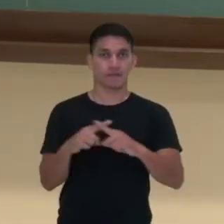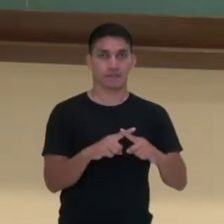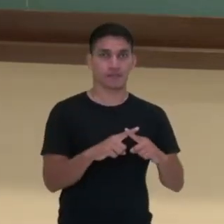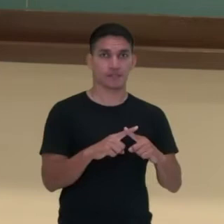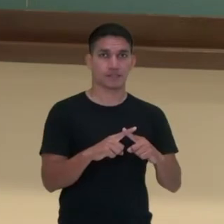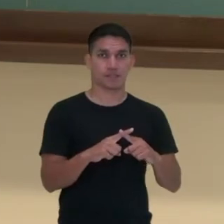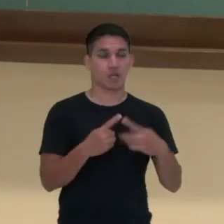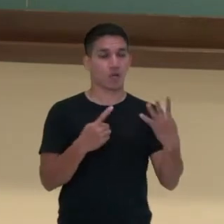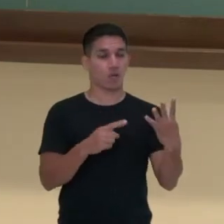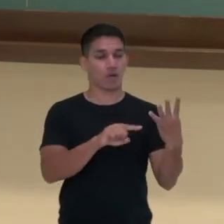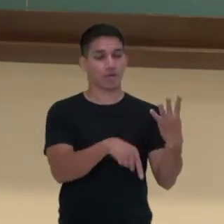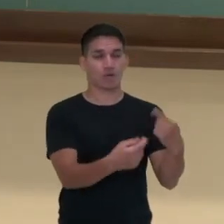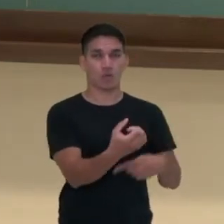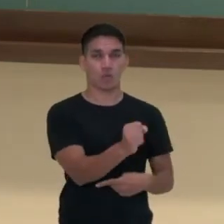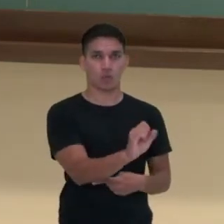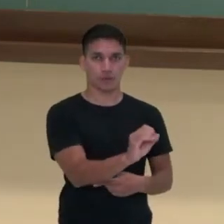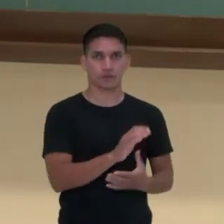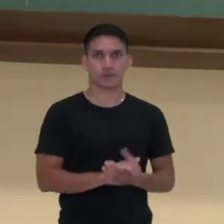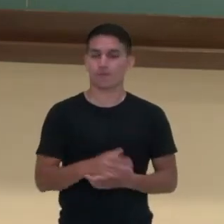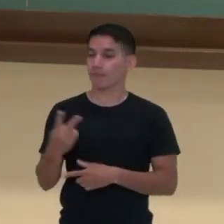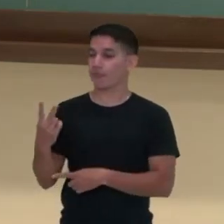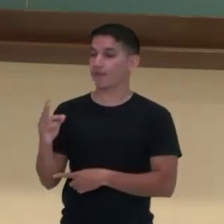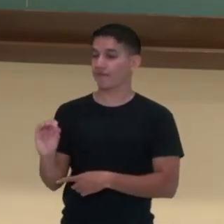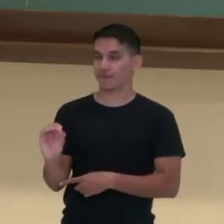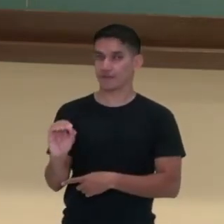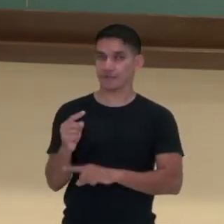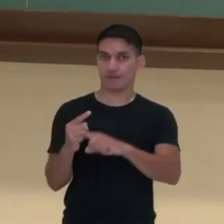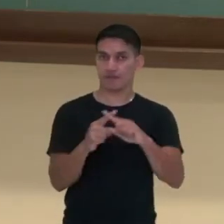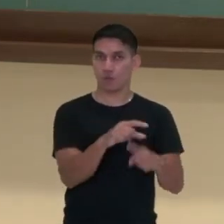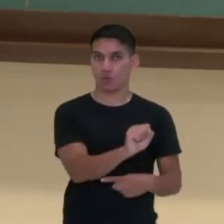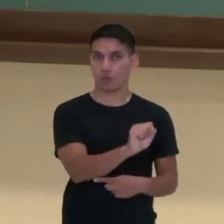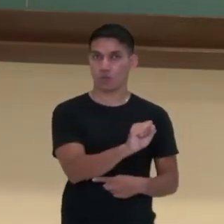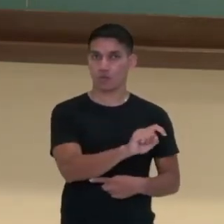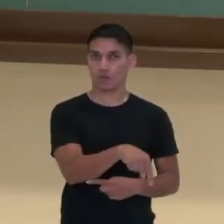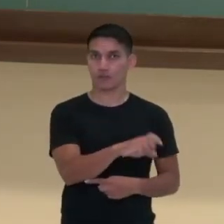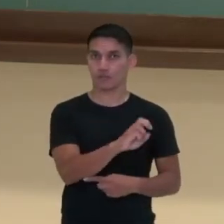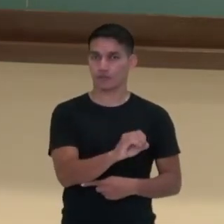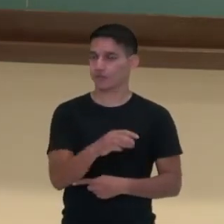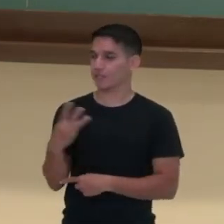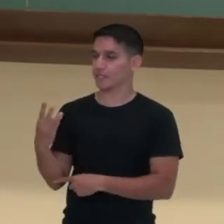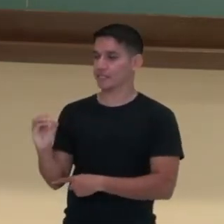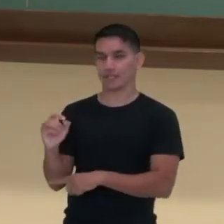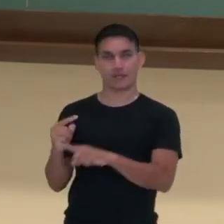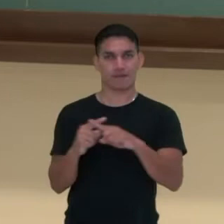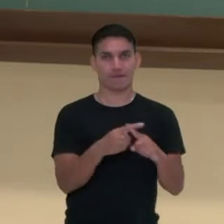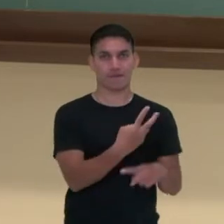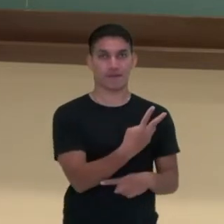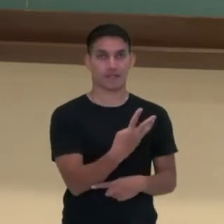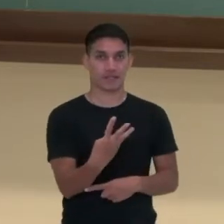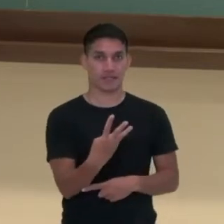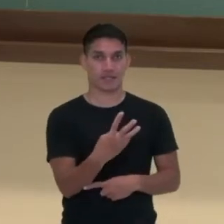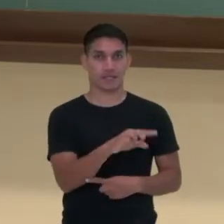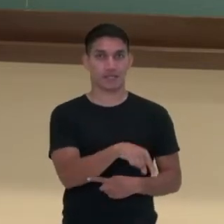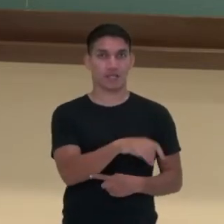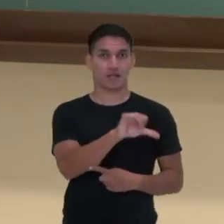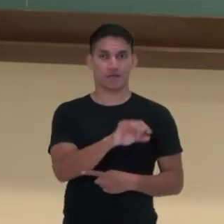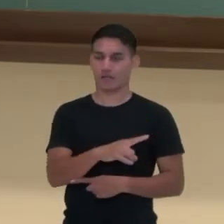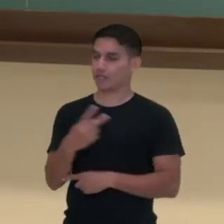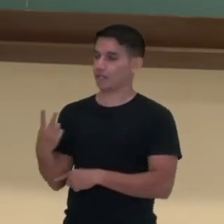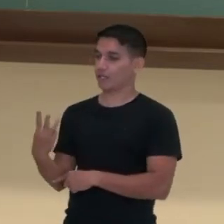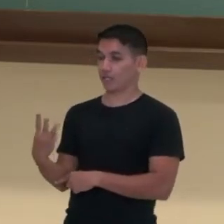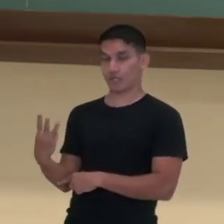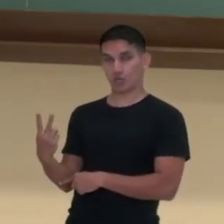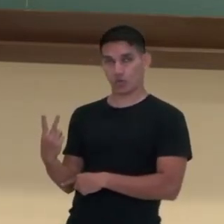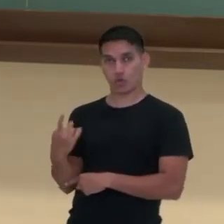R$ 4,80. 20 vezes R$ 8,50, 30 vezes R$ 23,90, 32 vezes